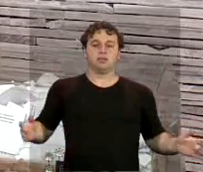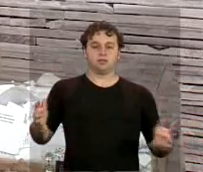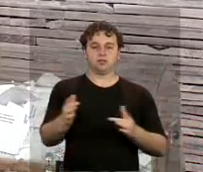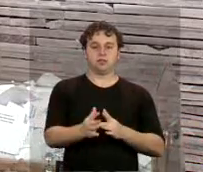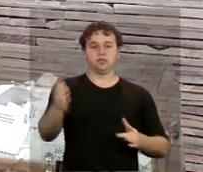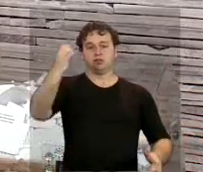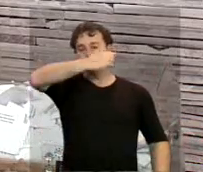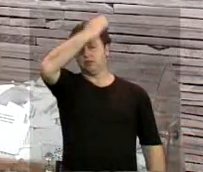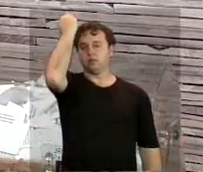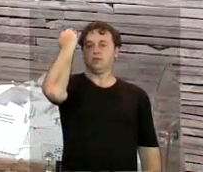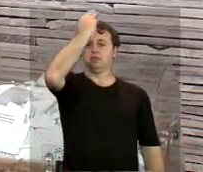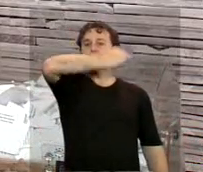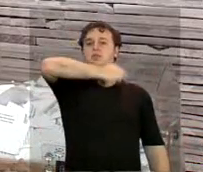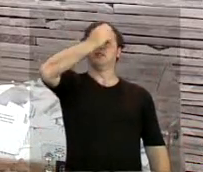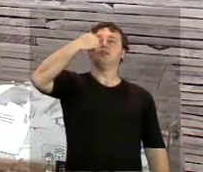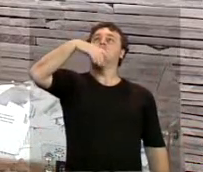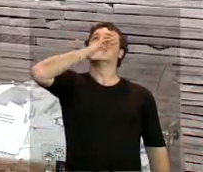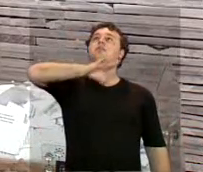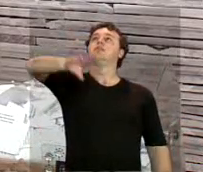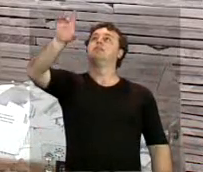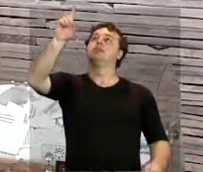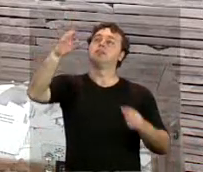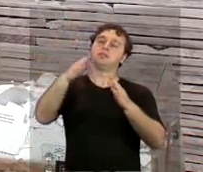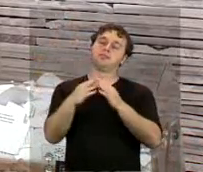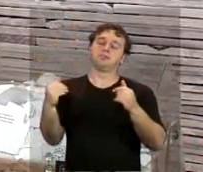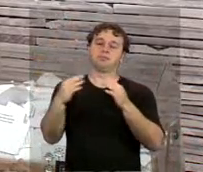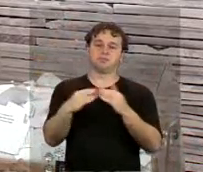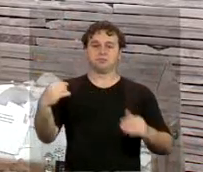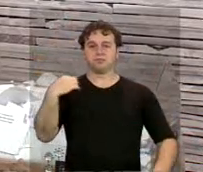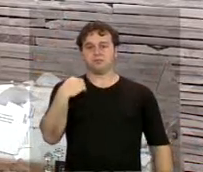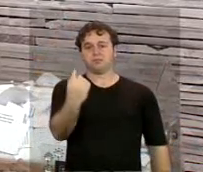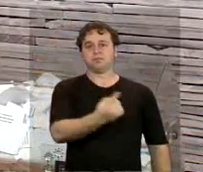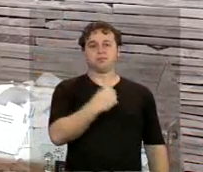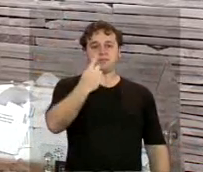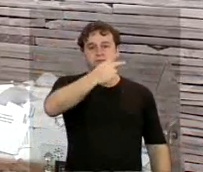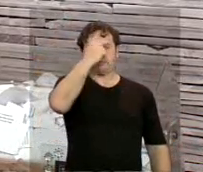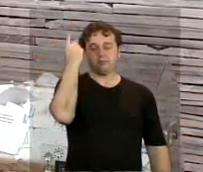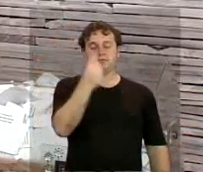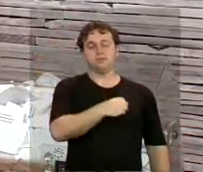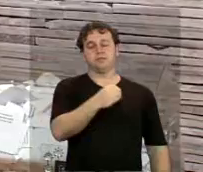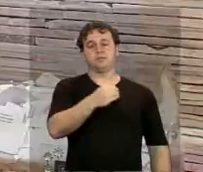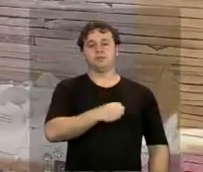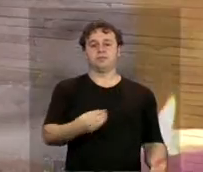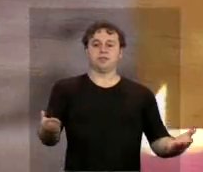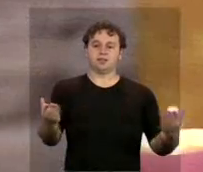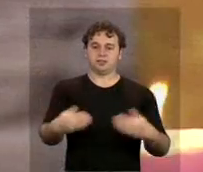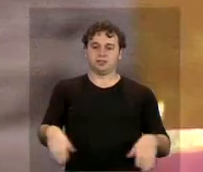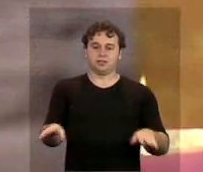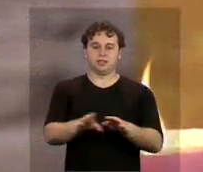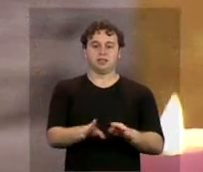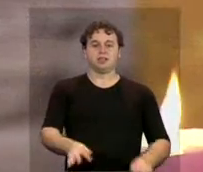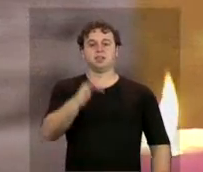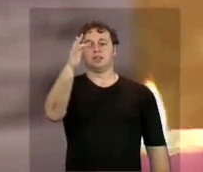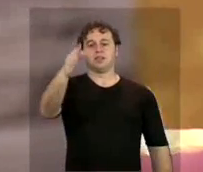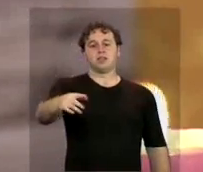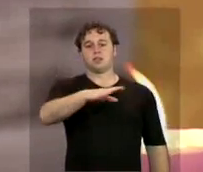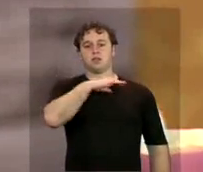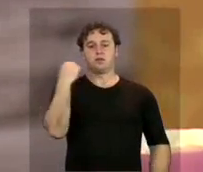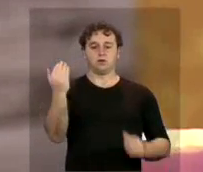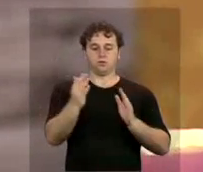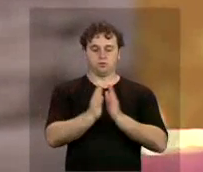e bendito é o fruto do vosso ventre, Jesus. Santa Maria, Mãe de Deus, rogai por nós,